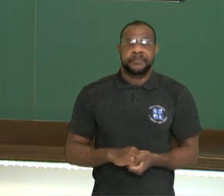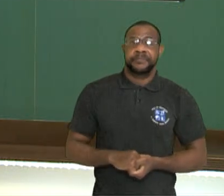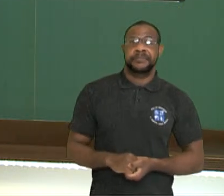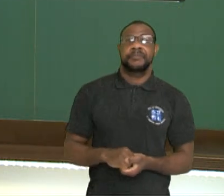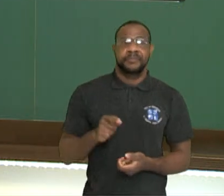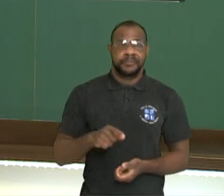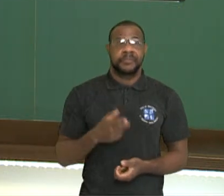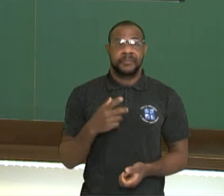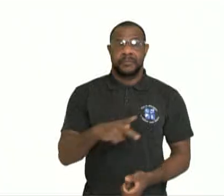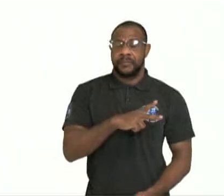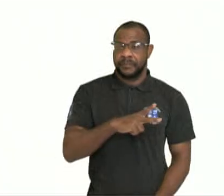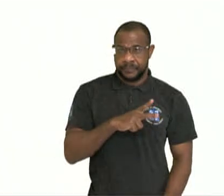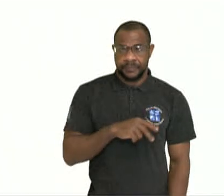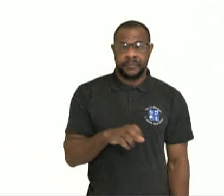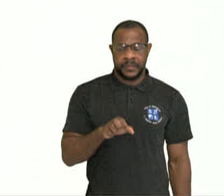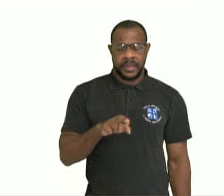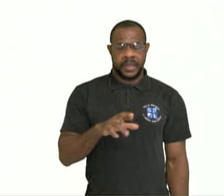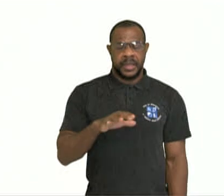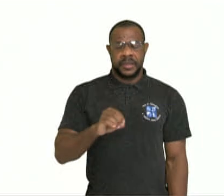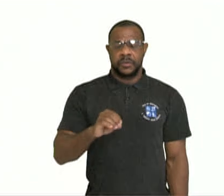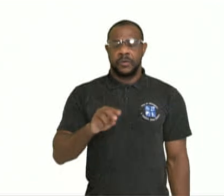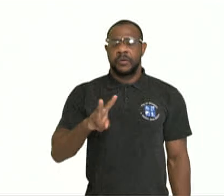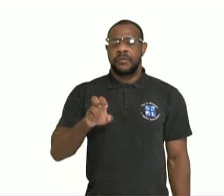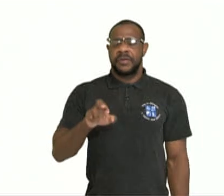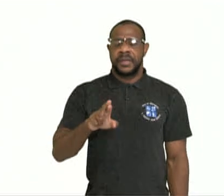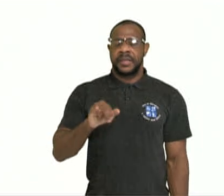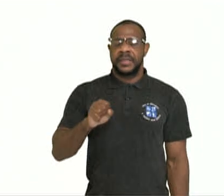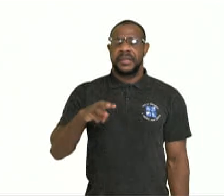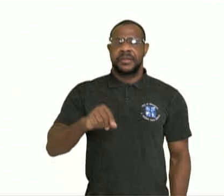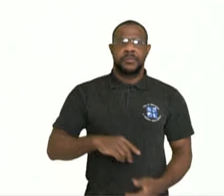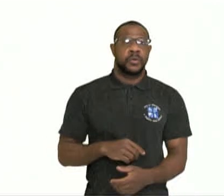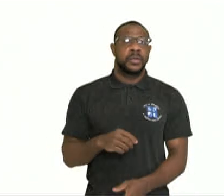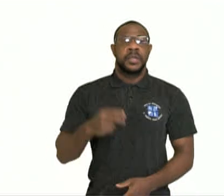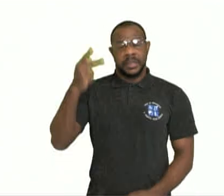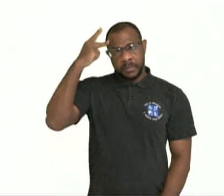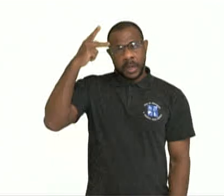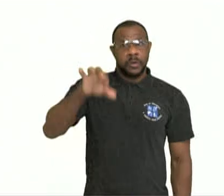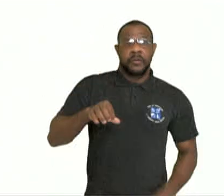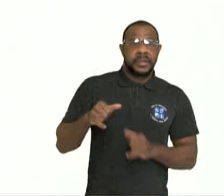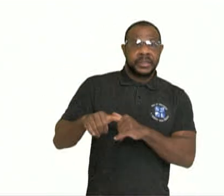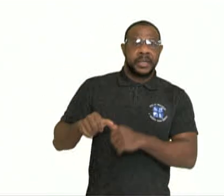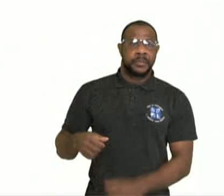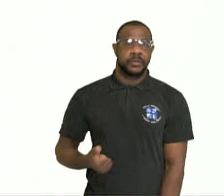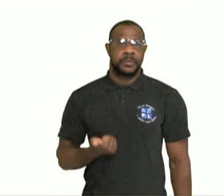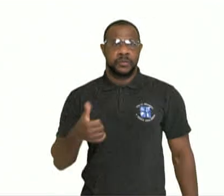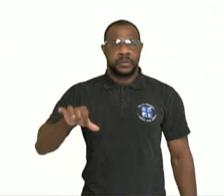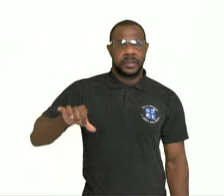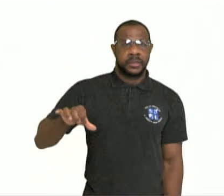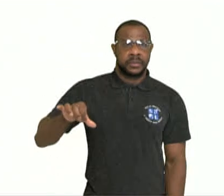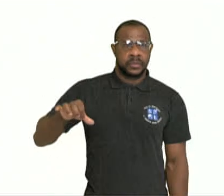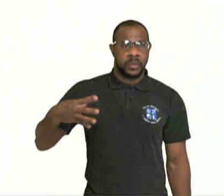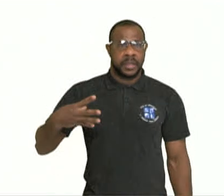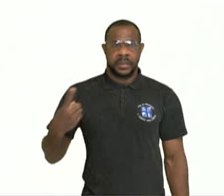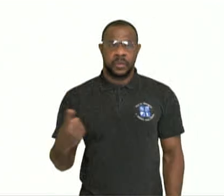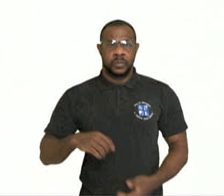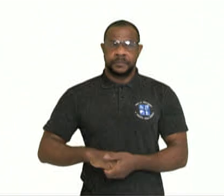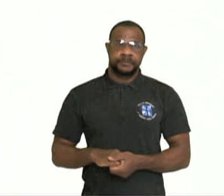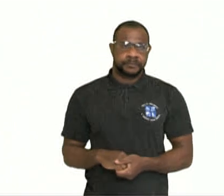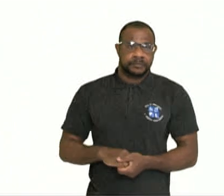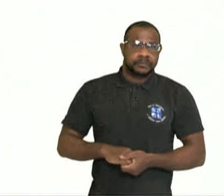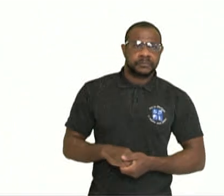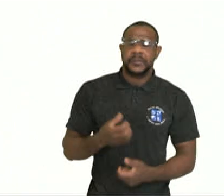ela é pessoal. São Paulo, 9 de setembro de 1941. Érico Veríssimo, bons